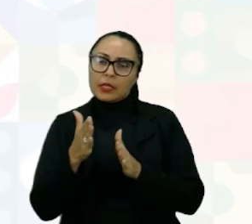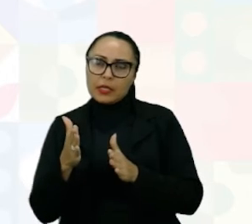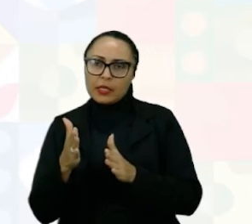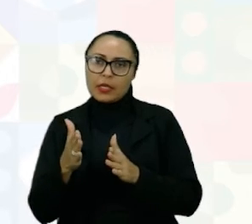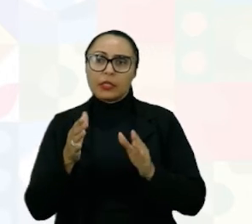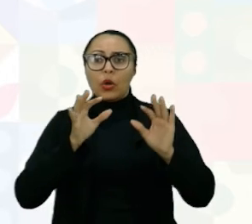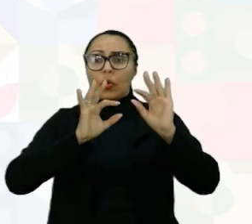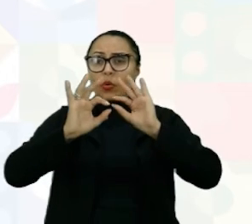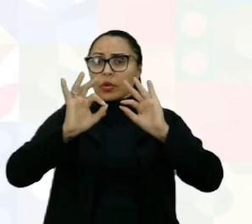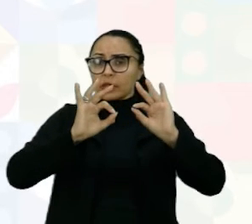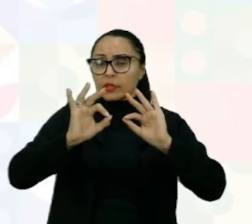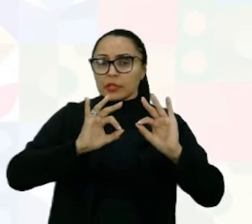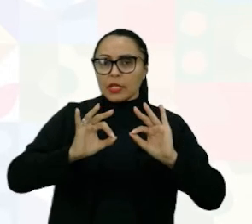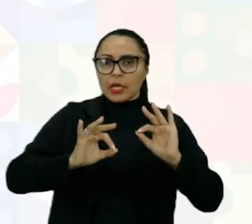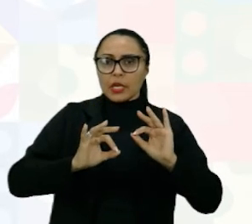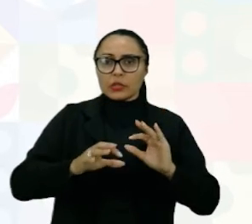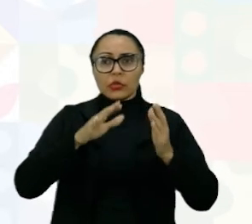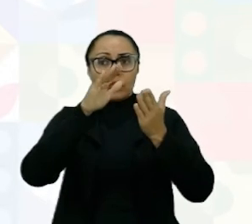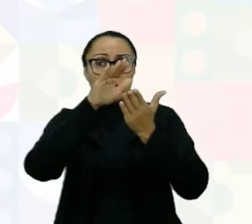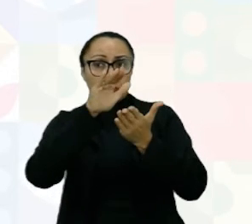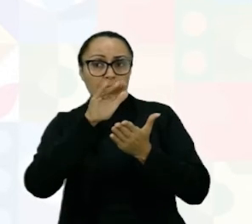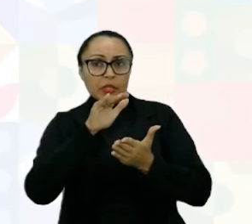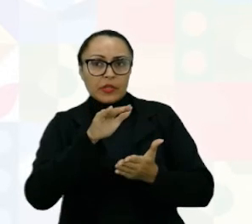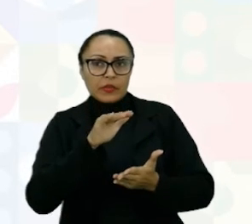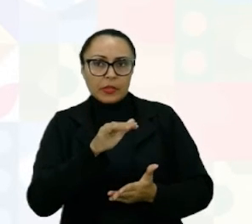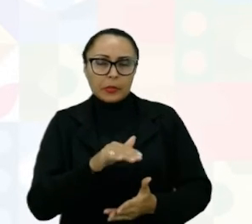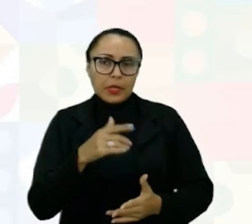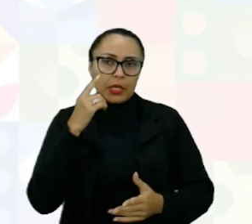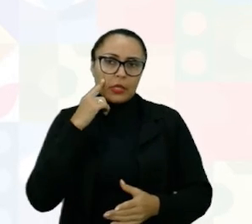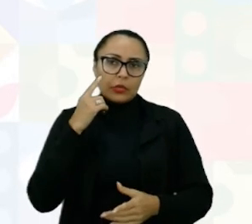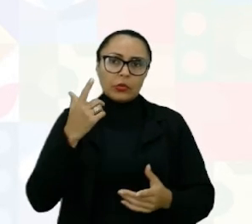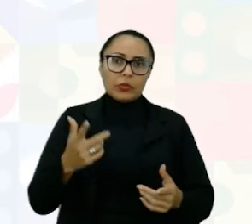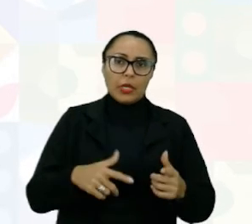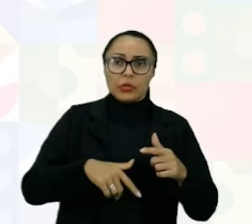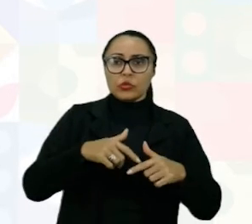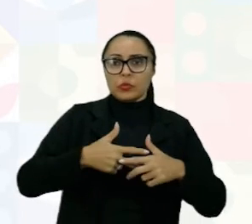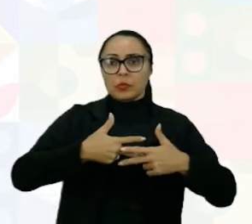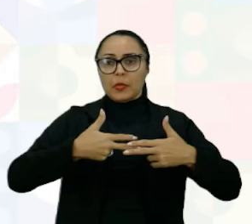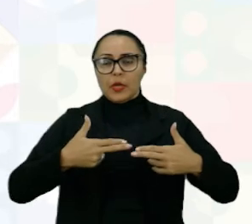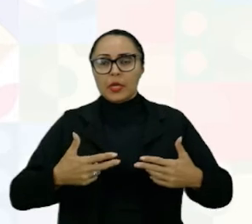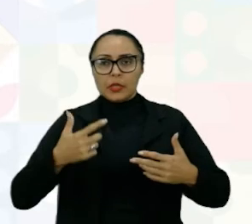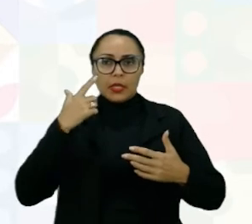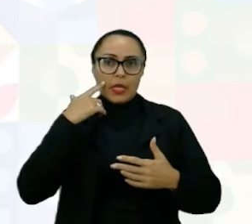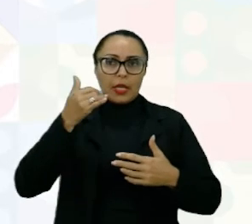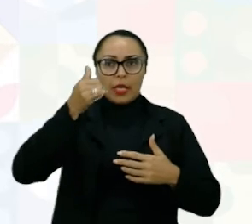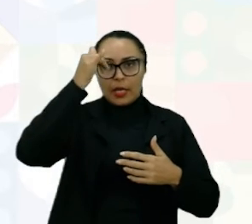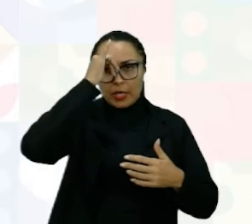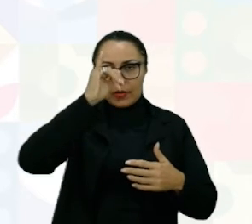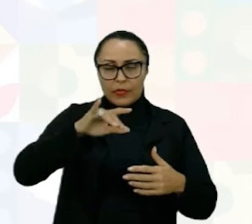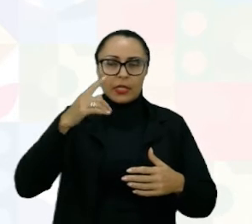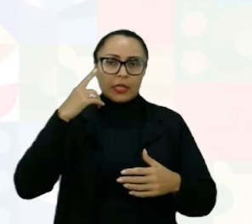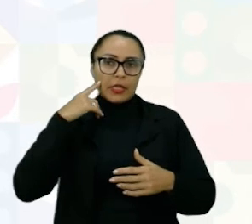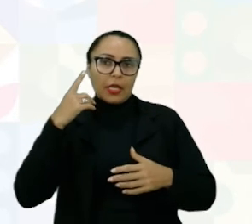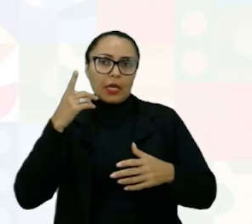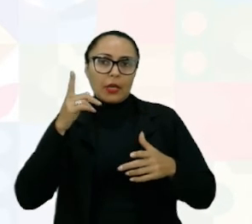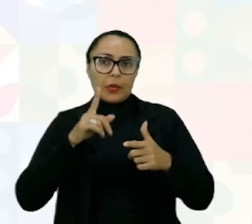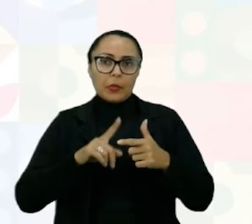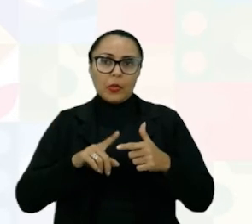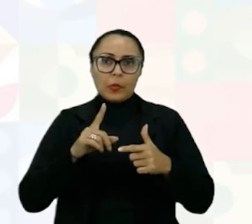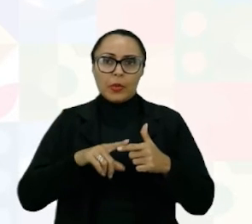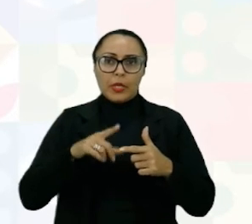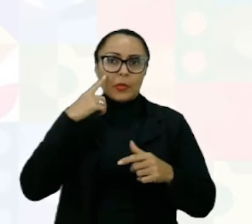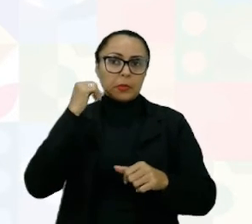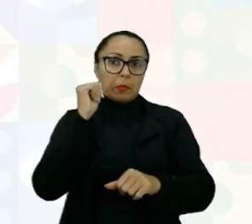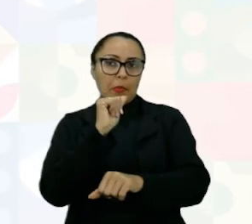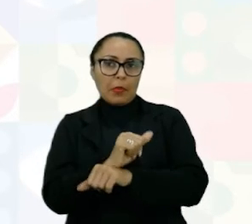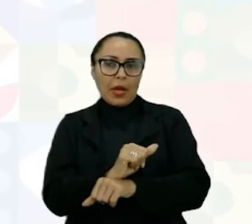do armazenamento das peças automotivas, a fim de evitar paradas na linha de produção.